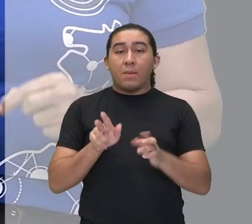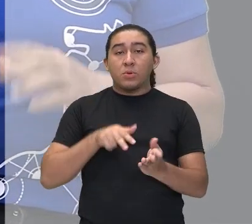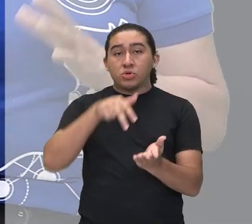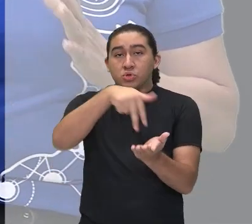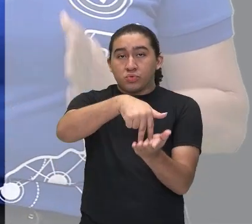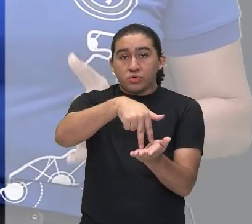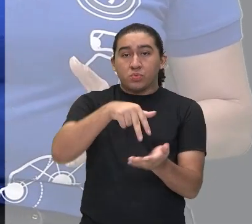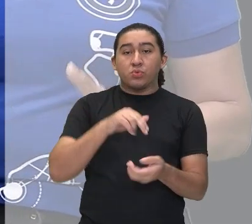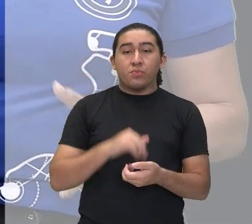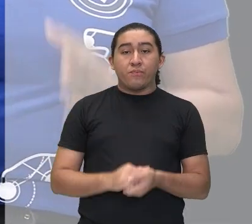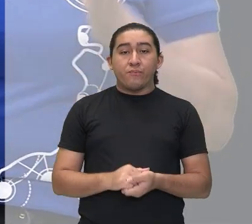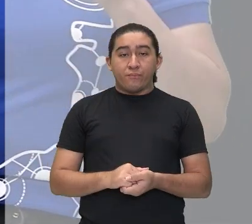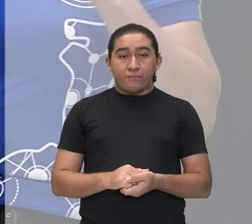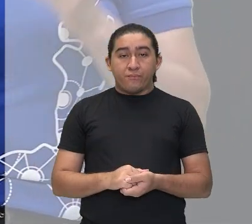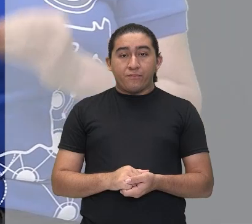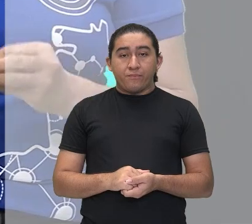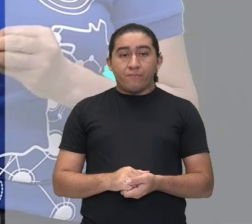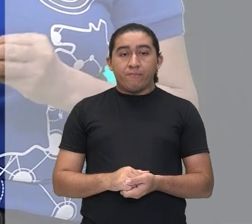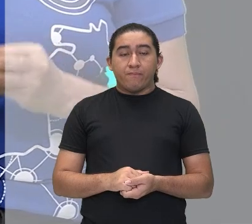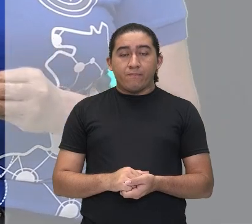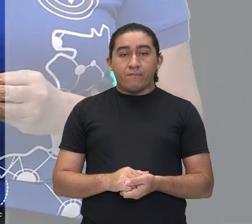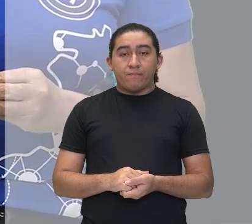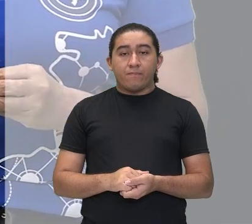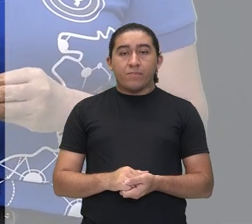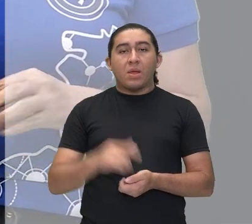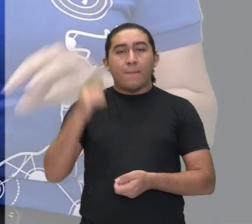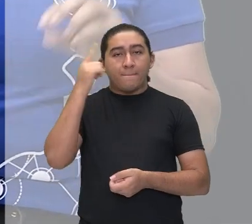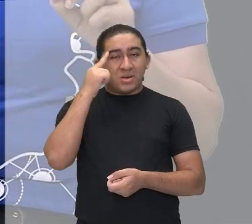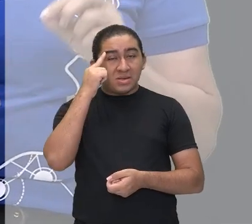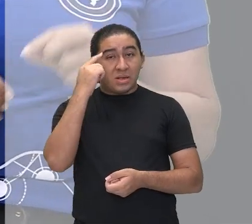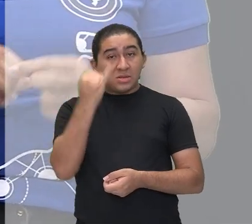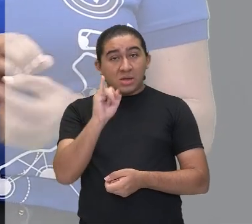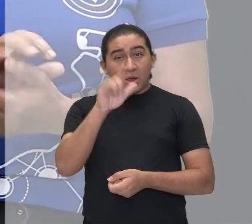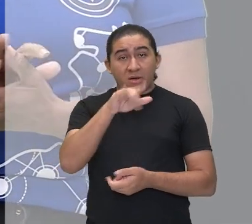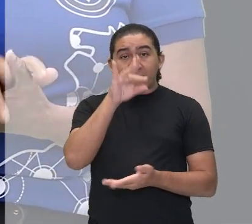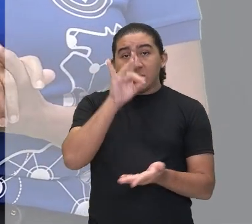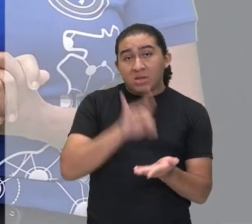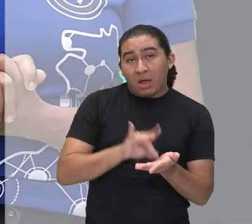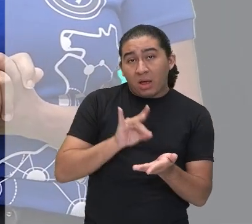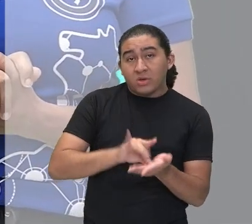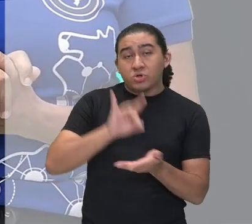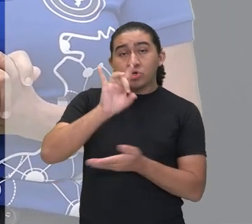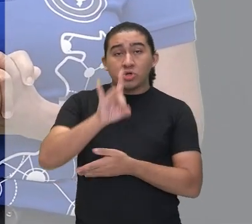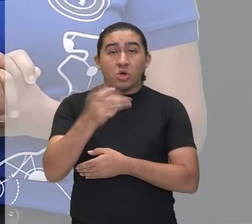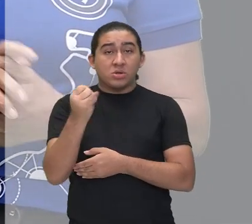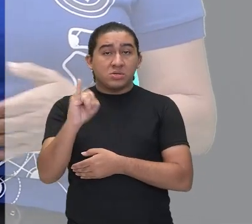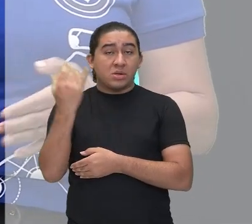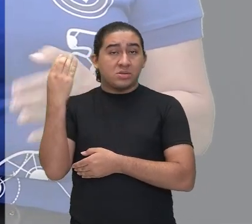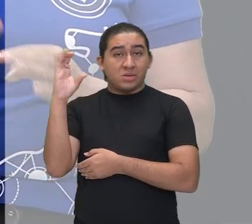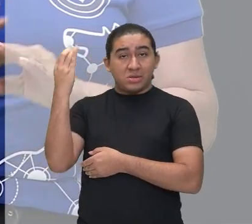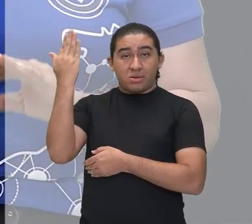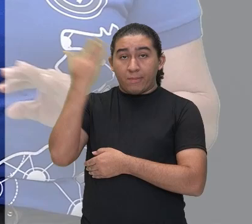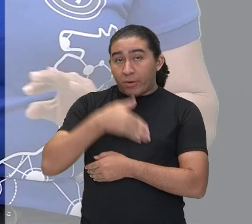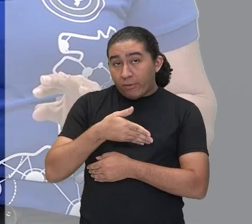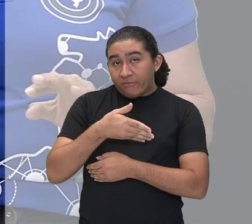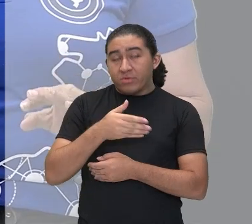Positivista, o que era verdade era o que vinha da ciência.